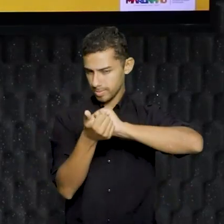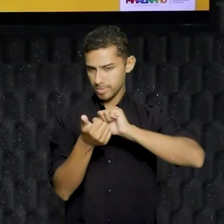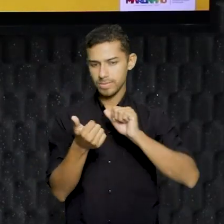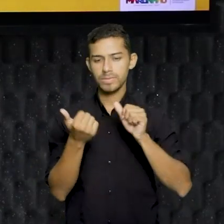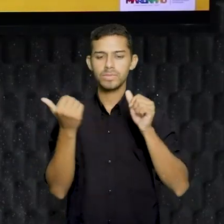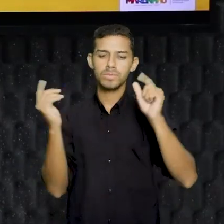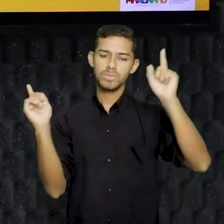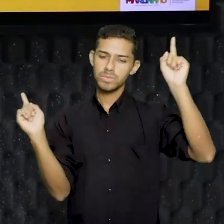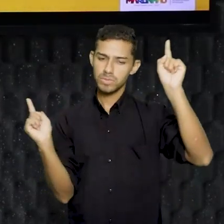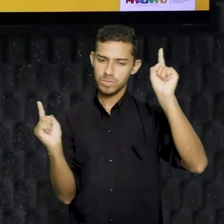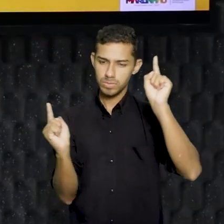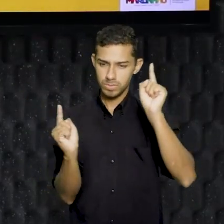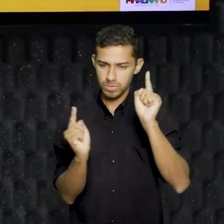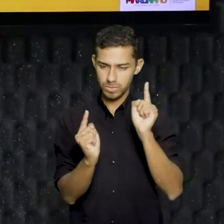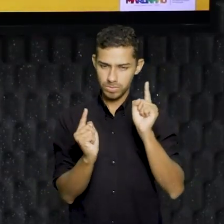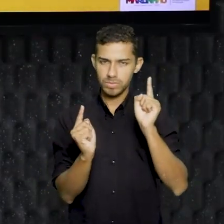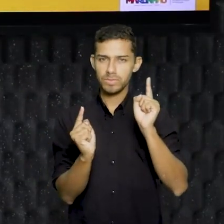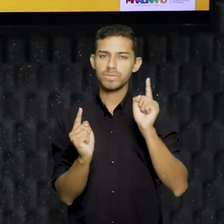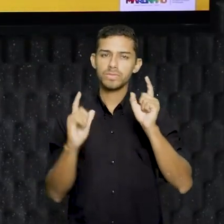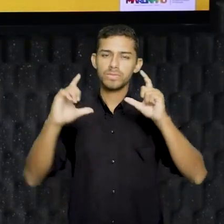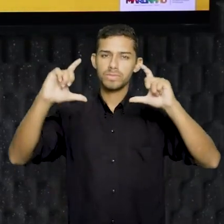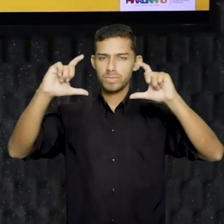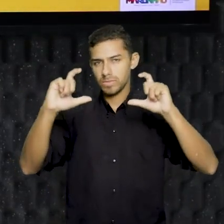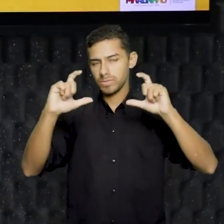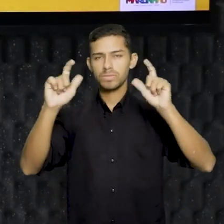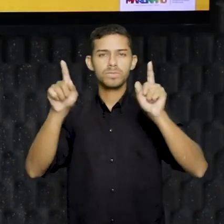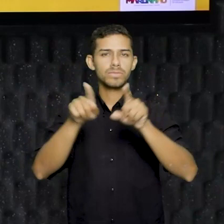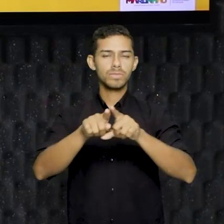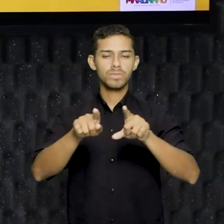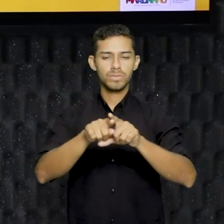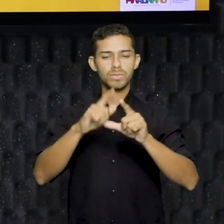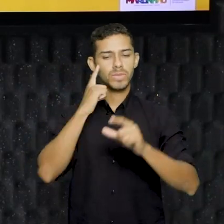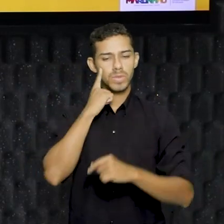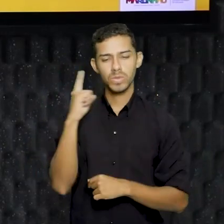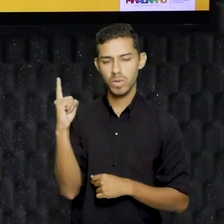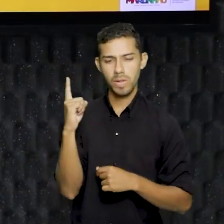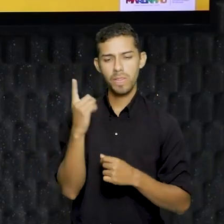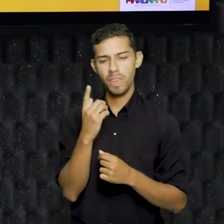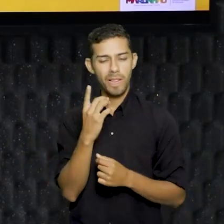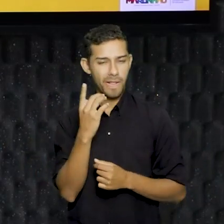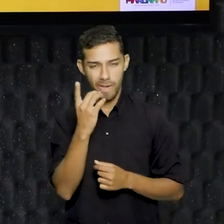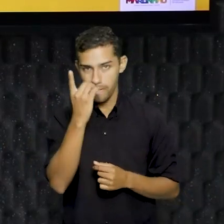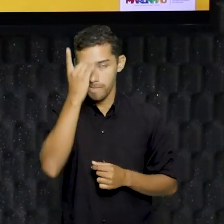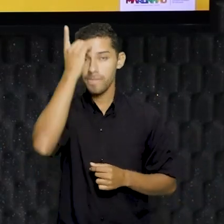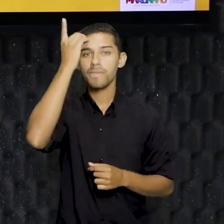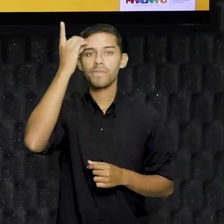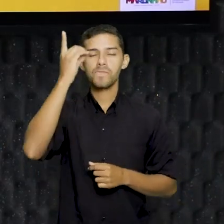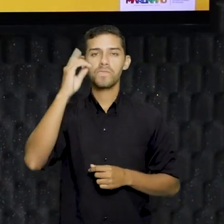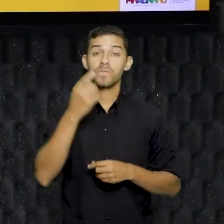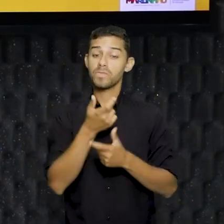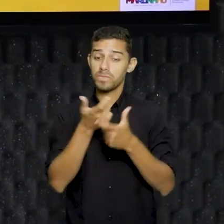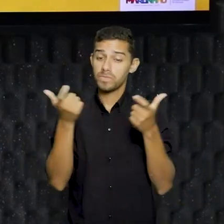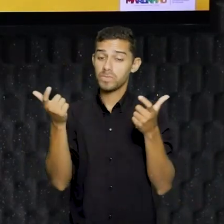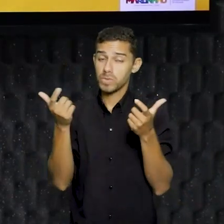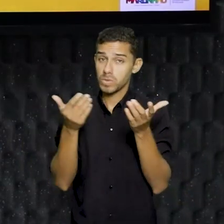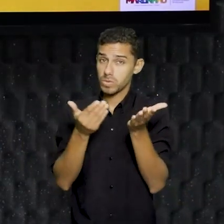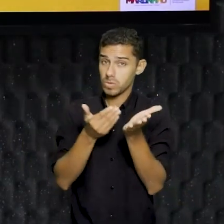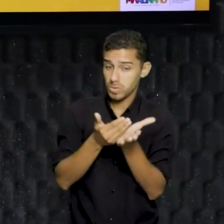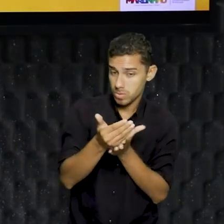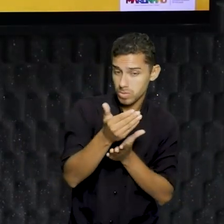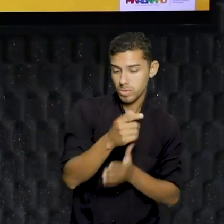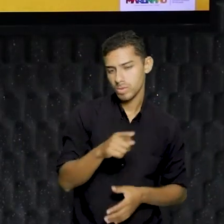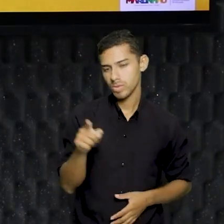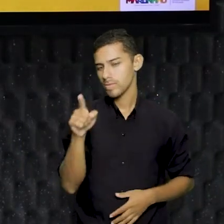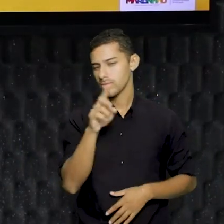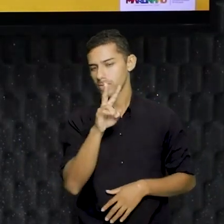um pouquinho bota aquele pedacinho que né vai trazer para você o grande start né o começo para que